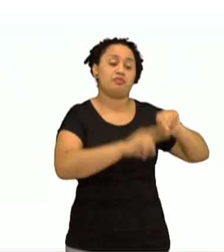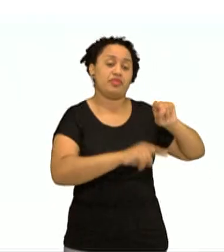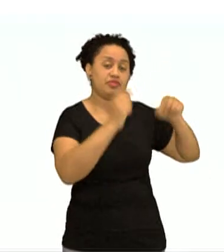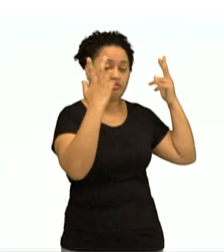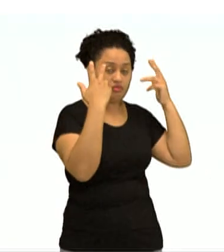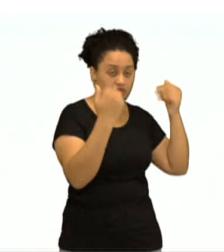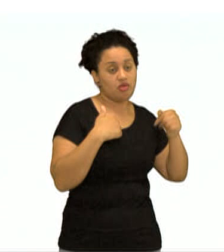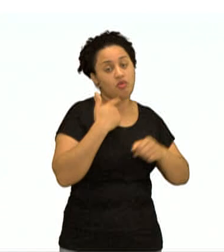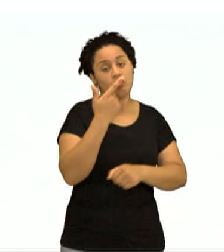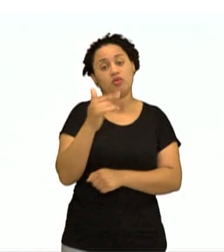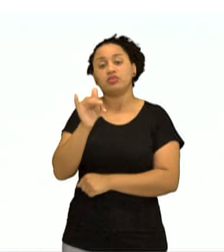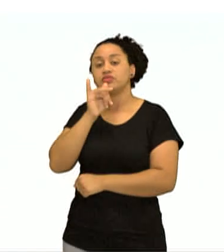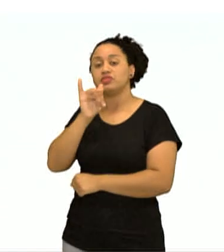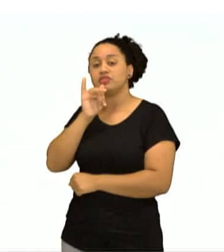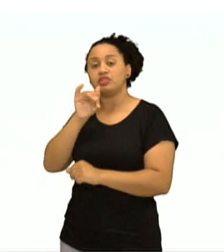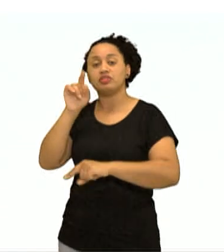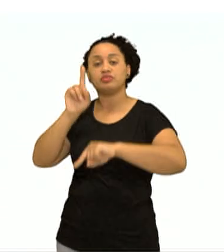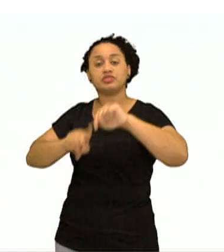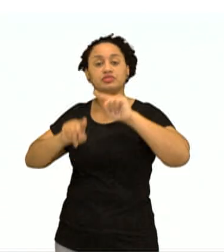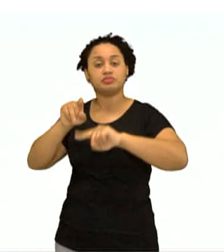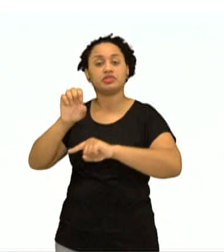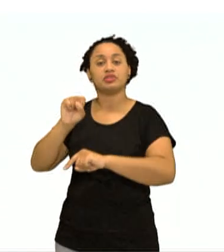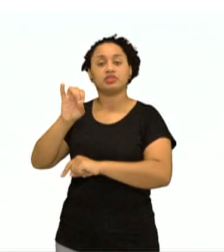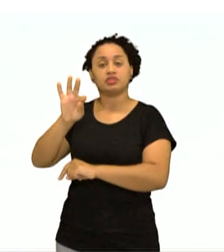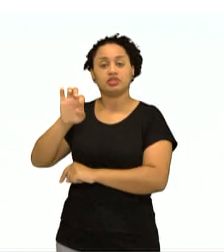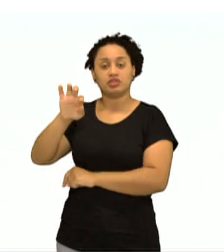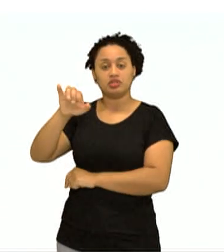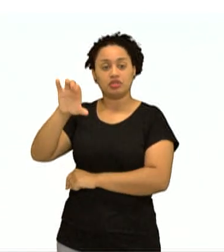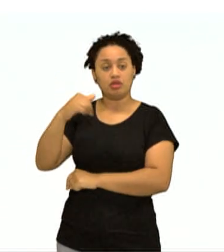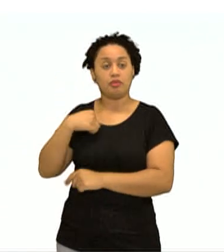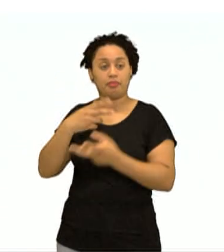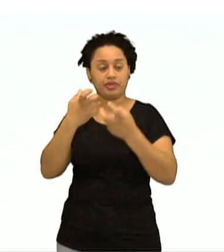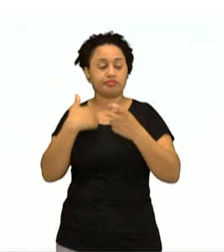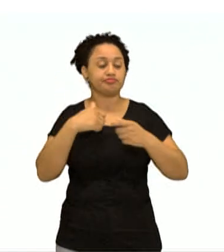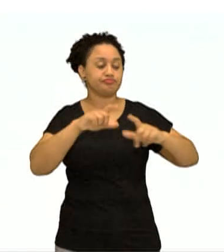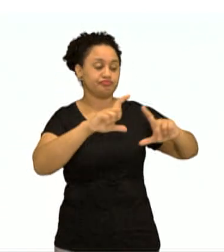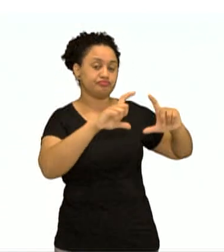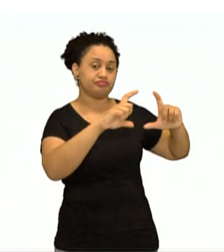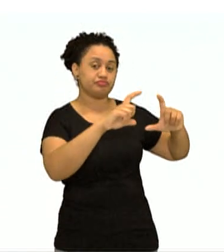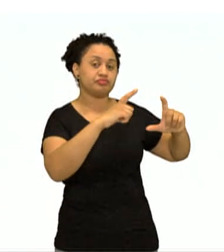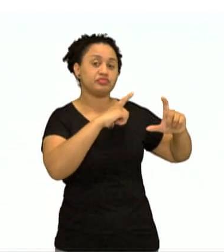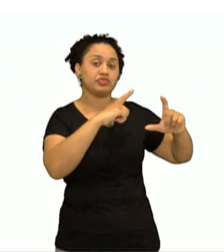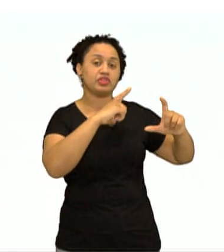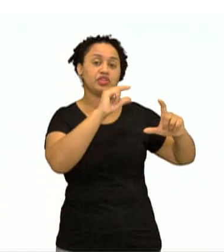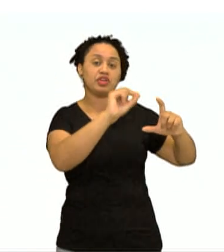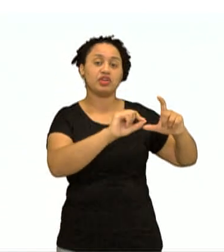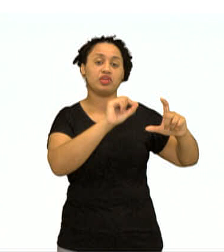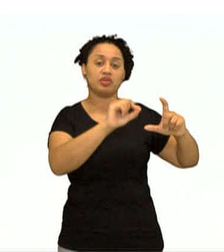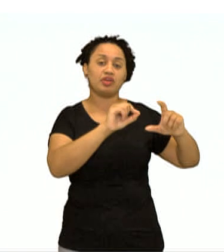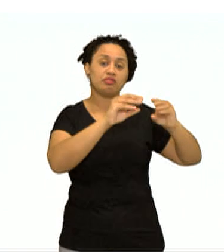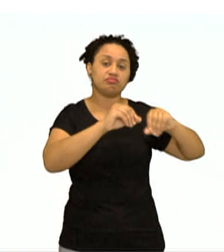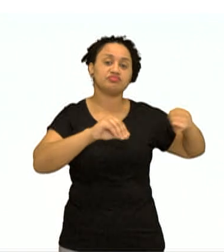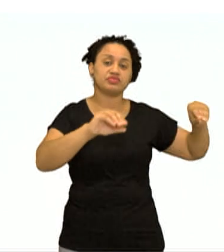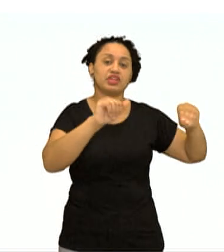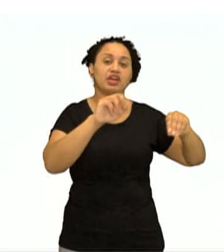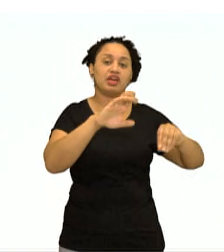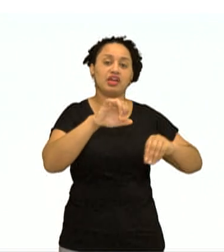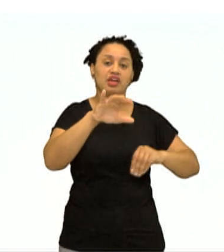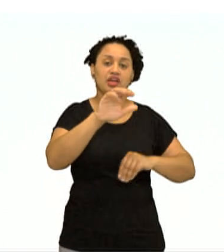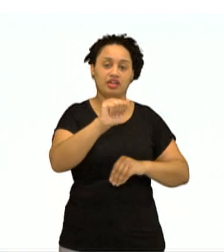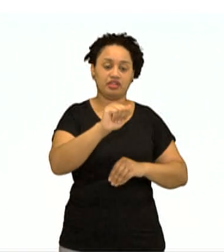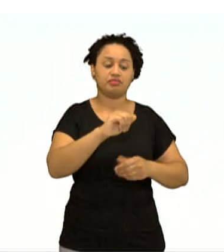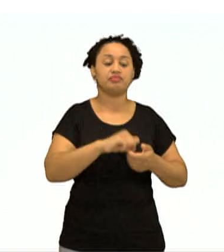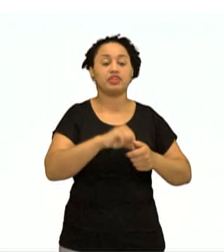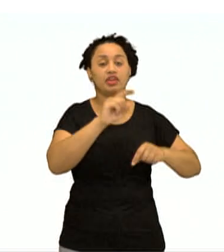outro exemplo de material sintético. Observem ali na tela. À nossa esquerda, nós temos a areia. É um